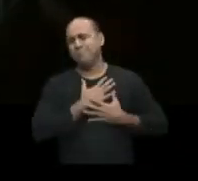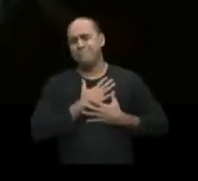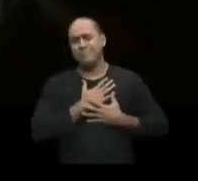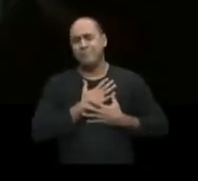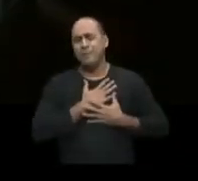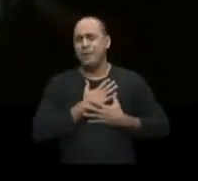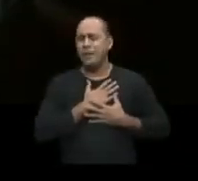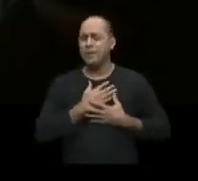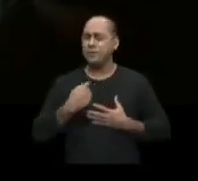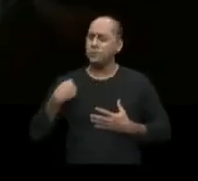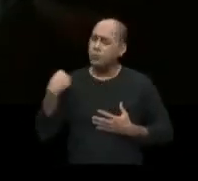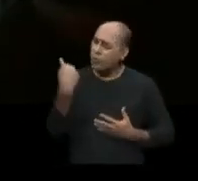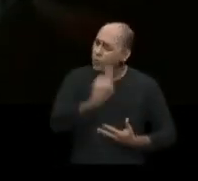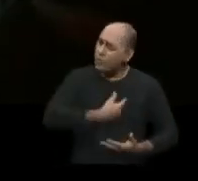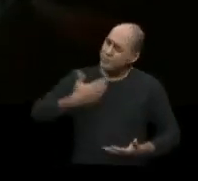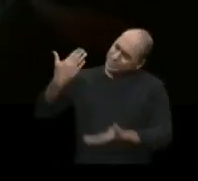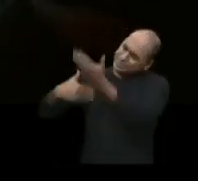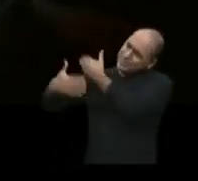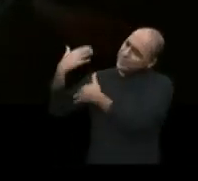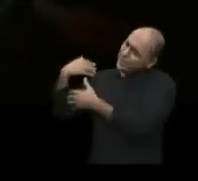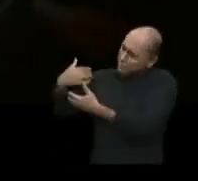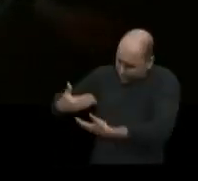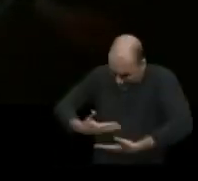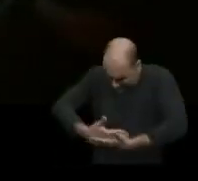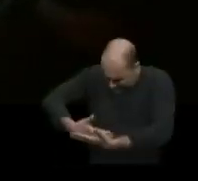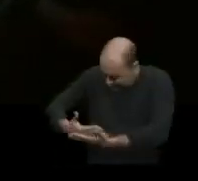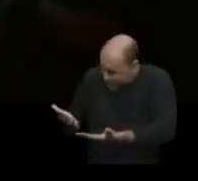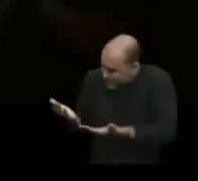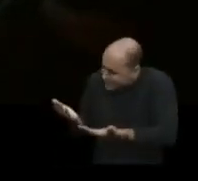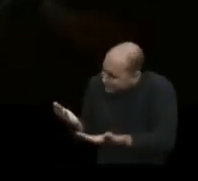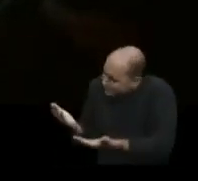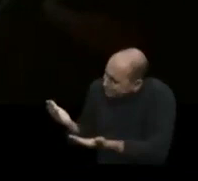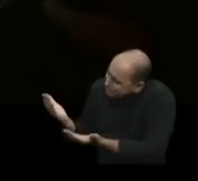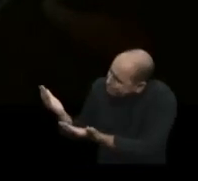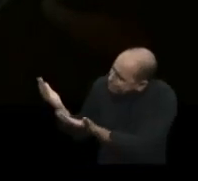Assim como fizemos quando ainda era bebê,